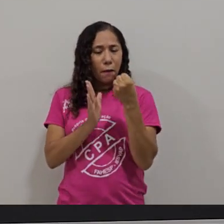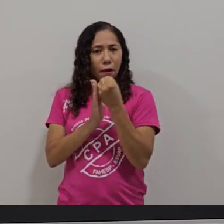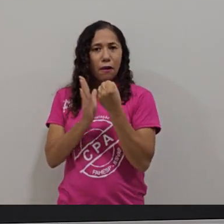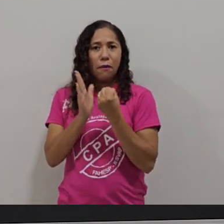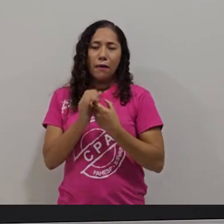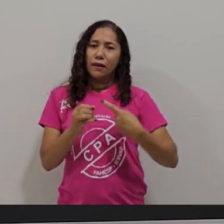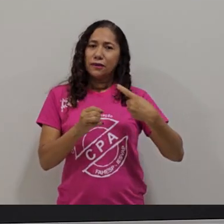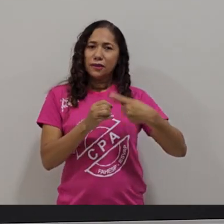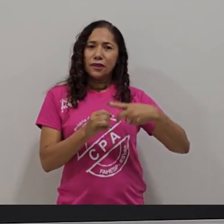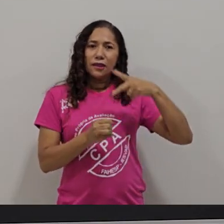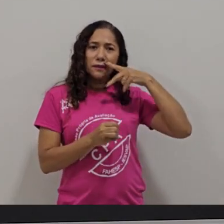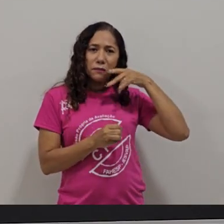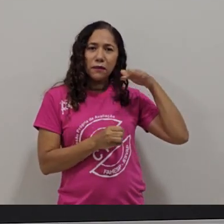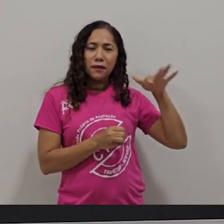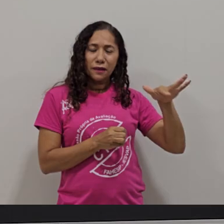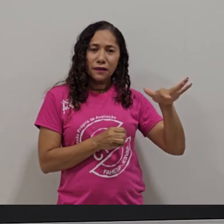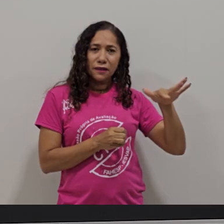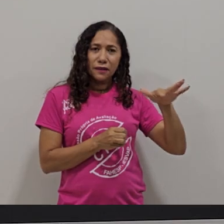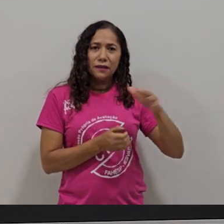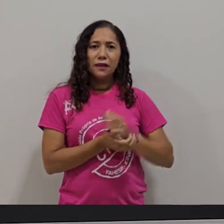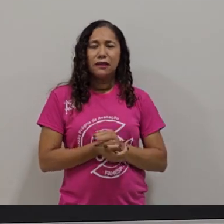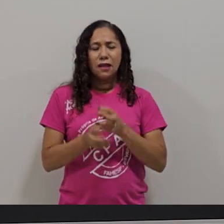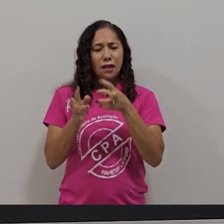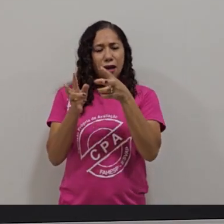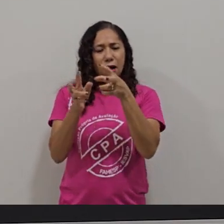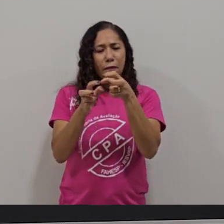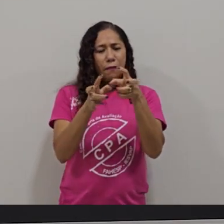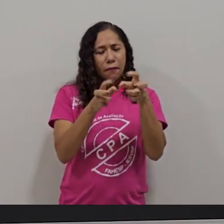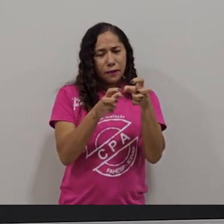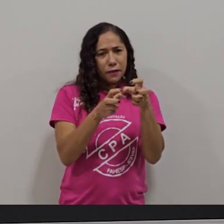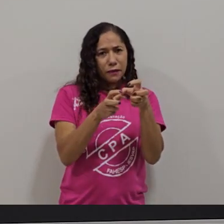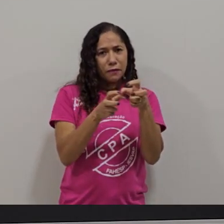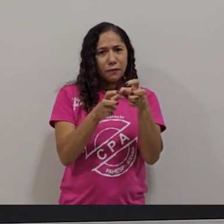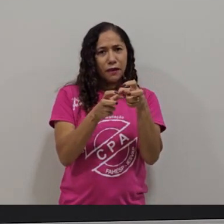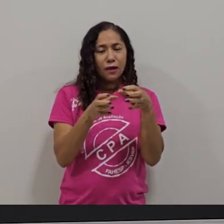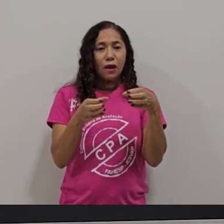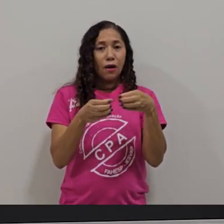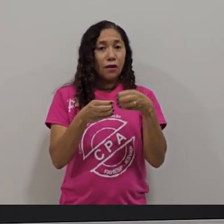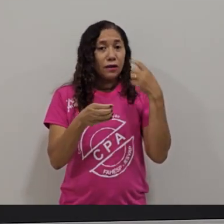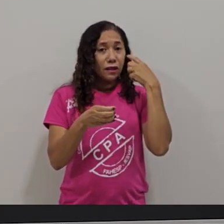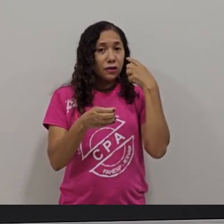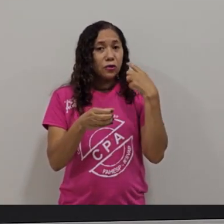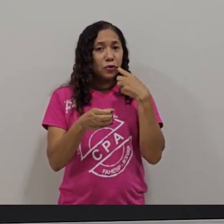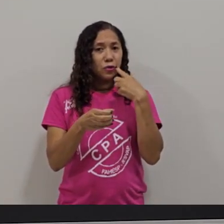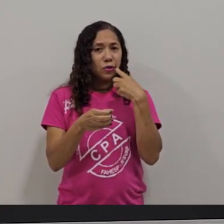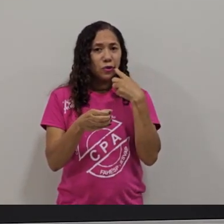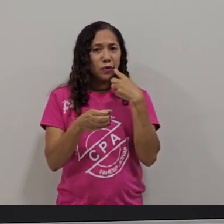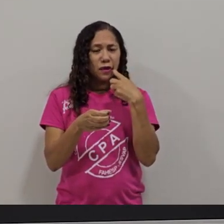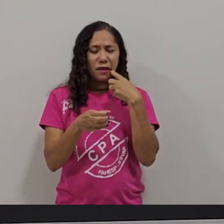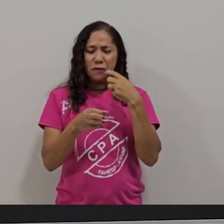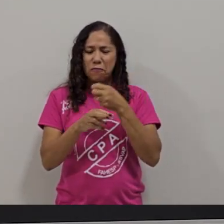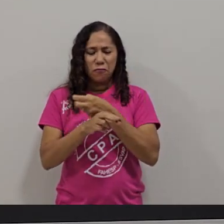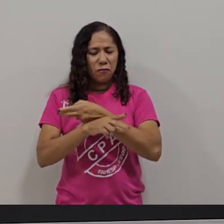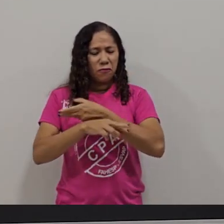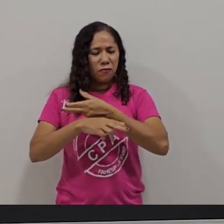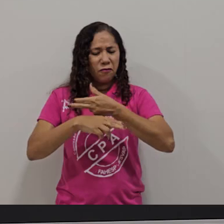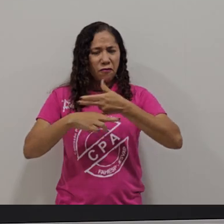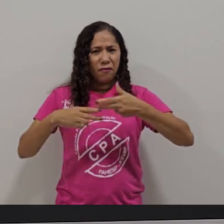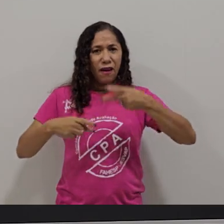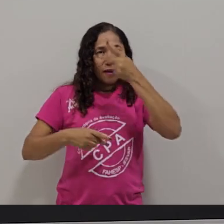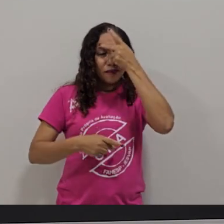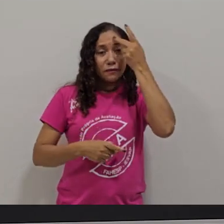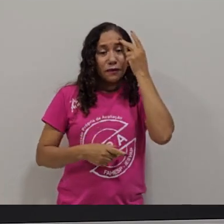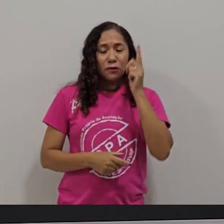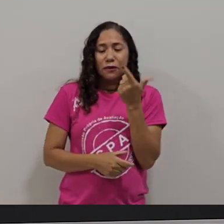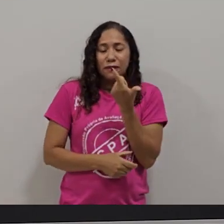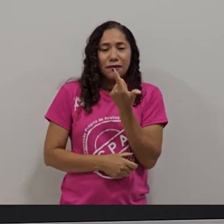nossa cidade, um diferencial. A gente percebeu que a comunidade surda, em Parnaíba especificamente, é muito grande. Porém, ela não